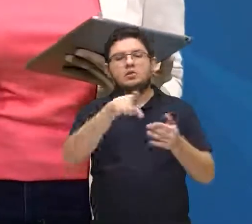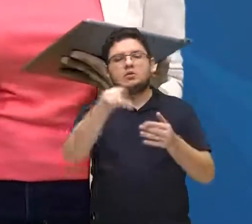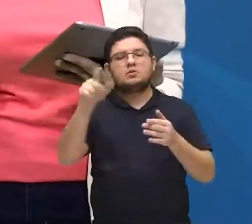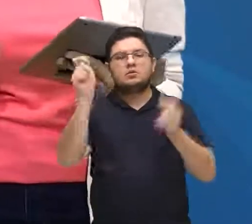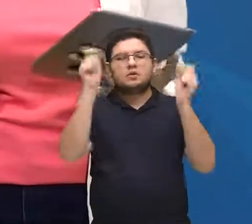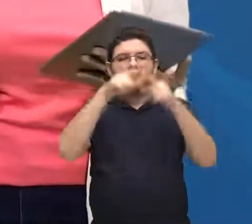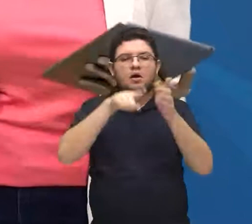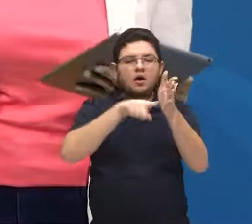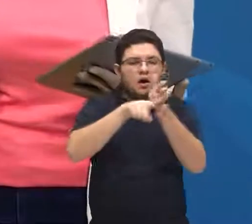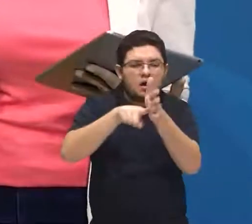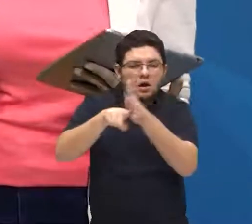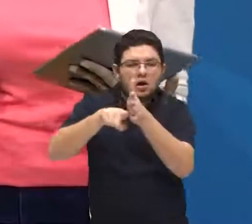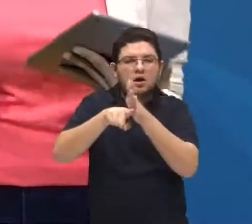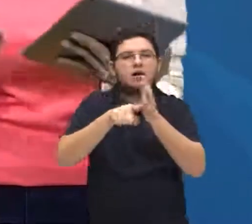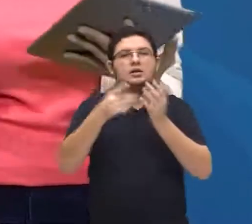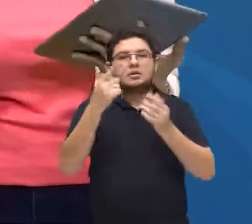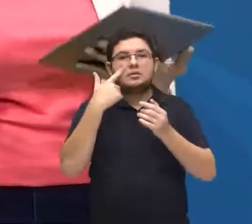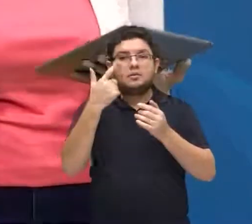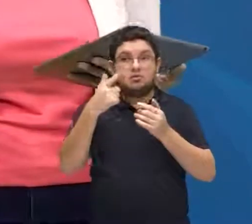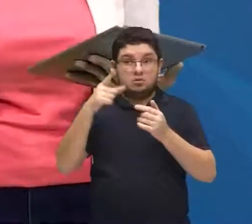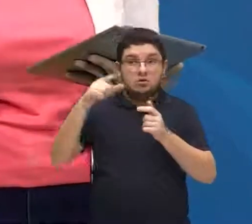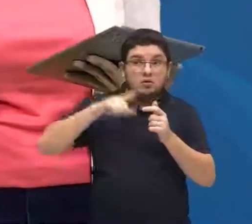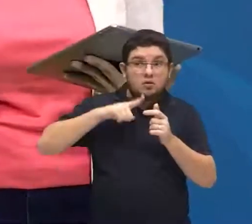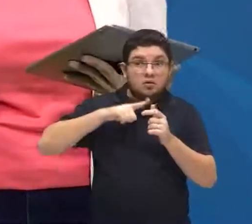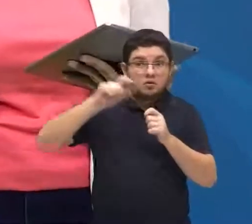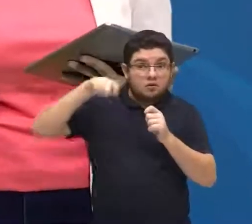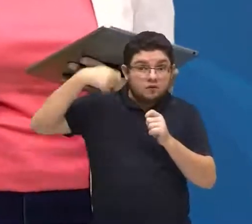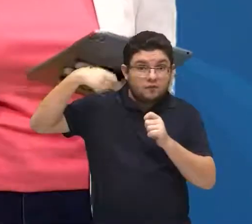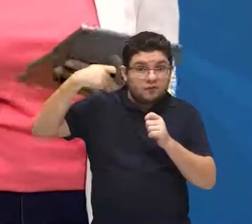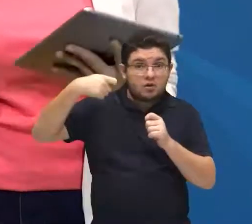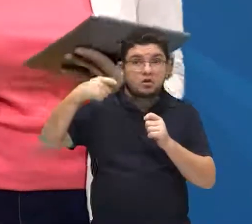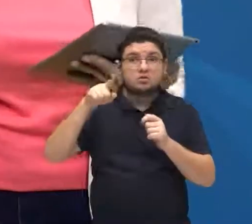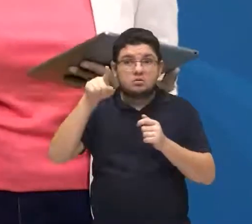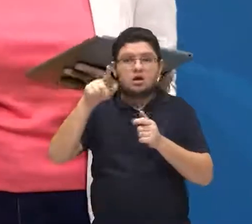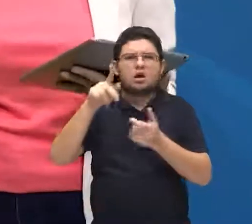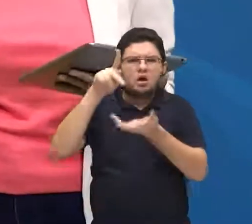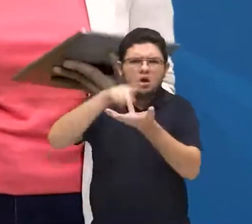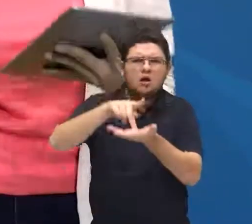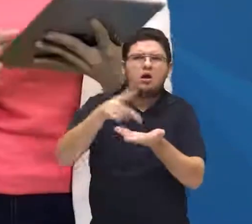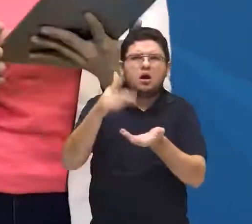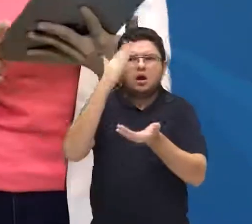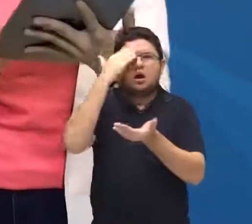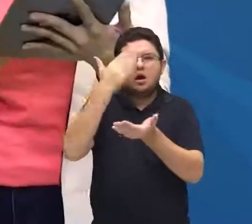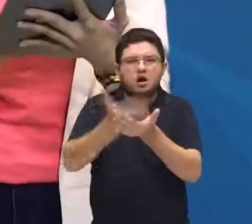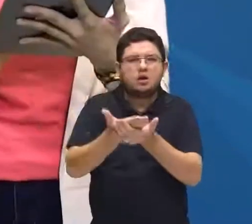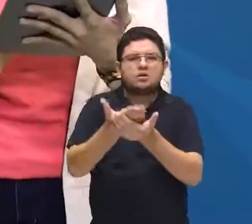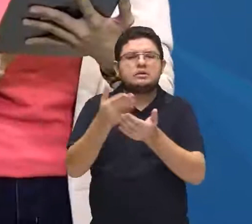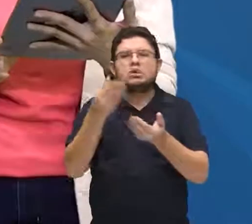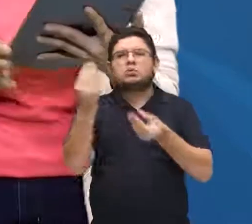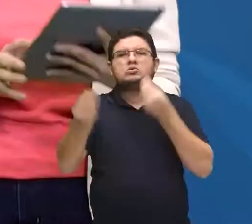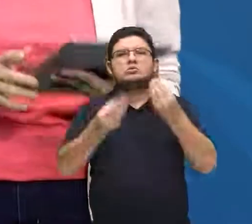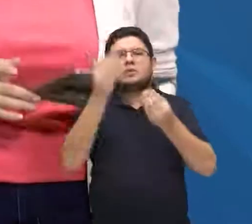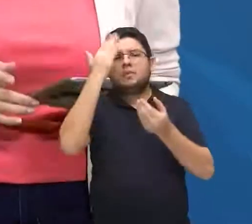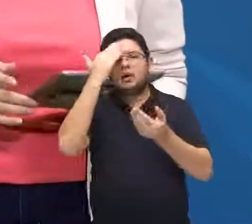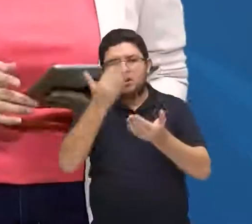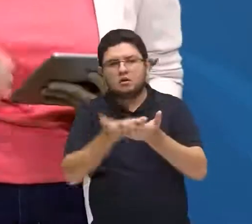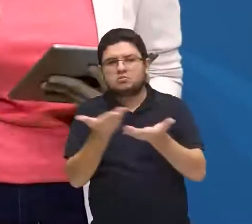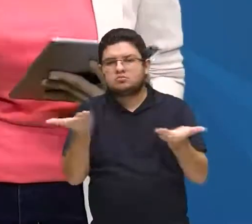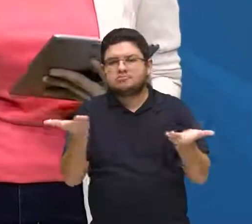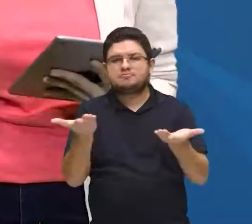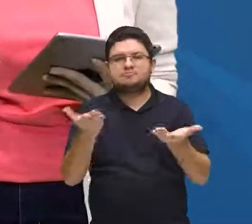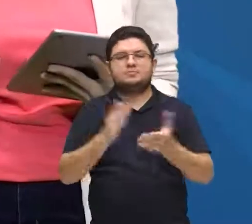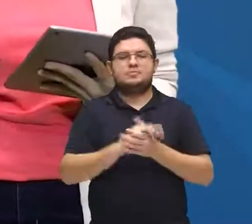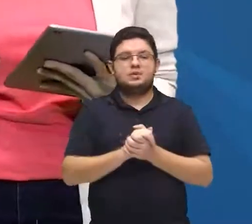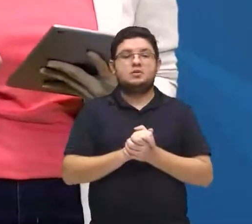mais profunda, se você está vendo ali o vídeo, se alguma coisa realmente aconteceu, se aquilo é realmente falso ou não, tá bom? Então